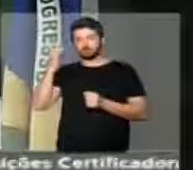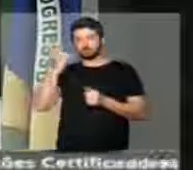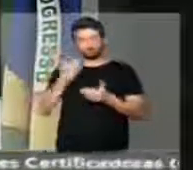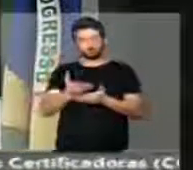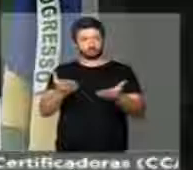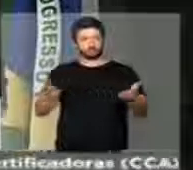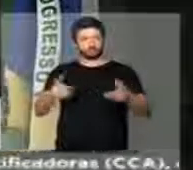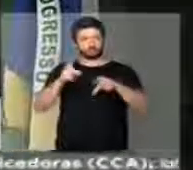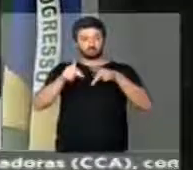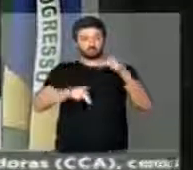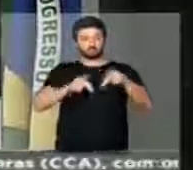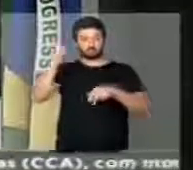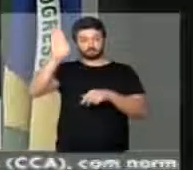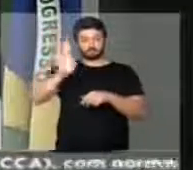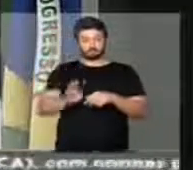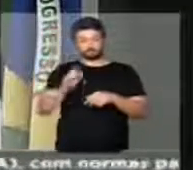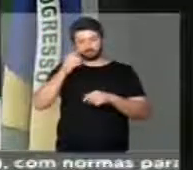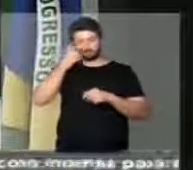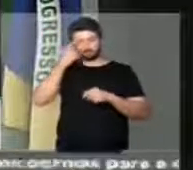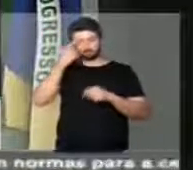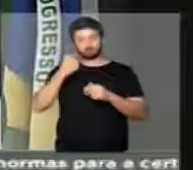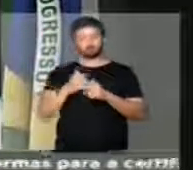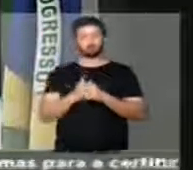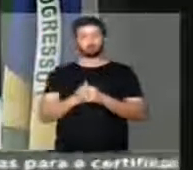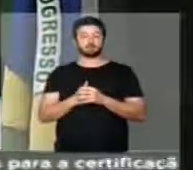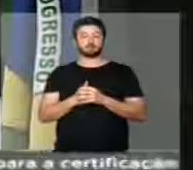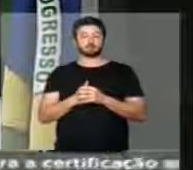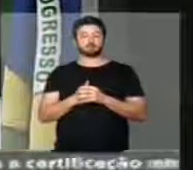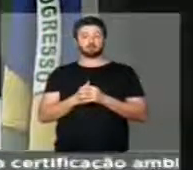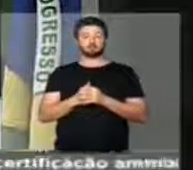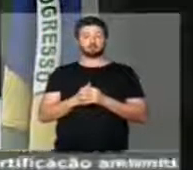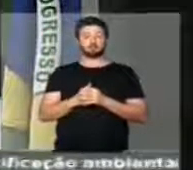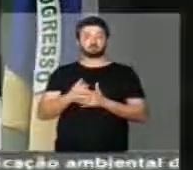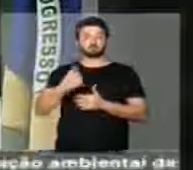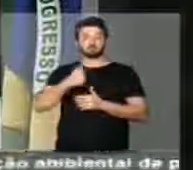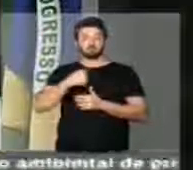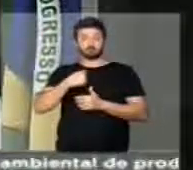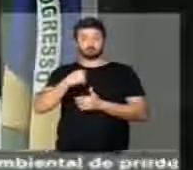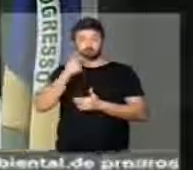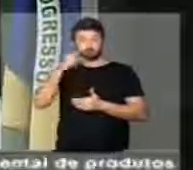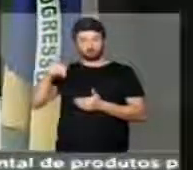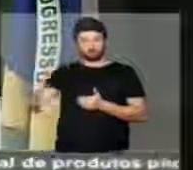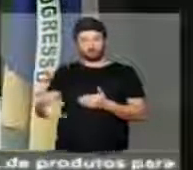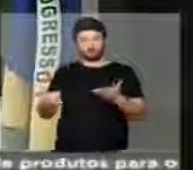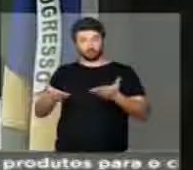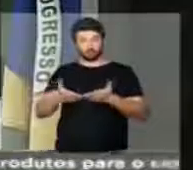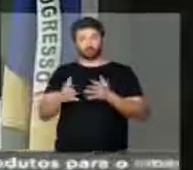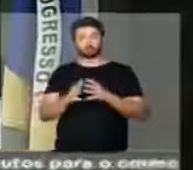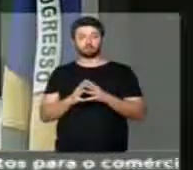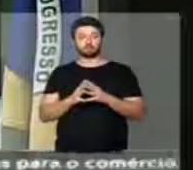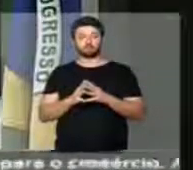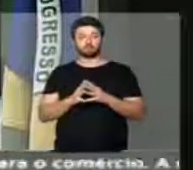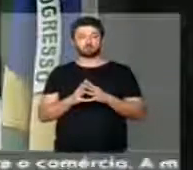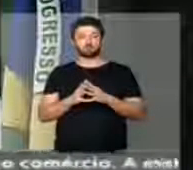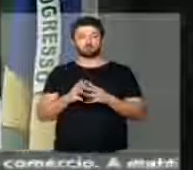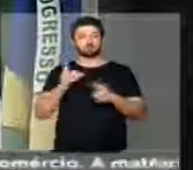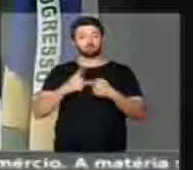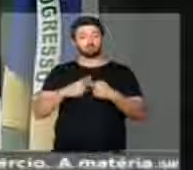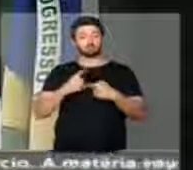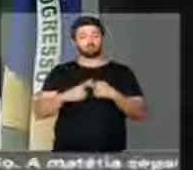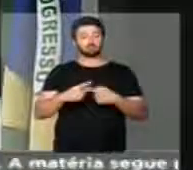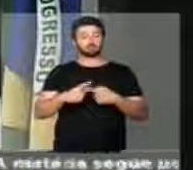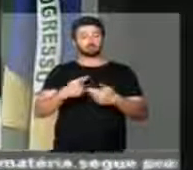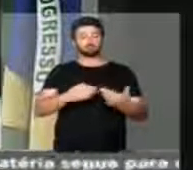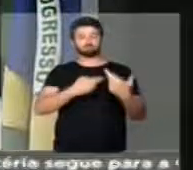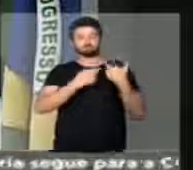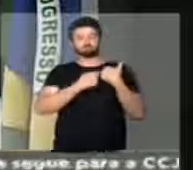deputados, brasileiros e brasileiras, se faço esse discurso aqui nessa tarde, é porque tenho o